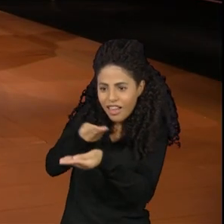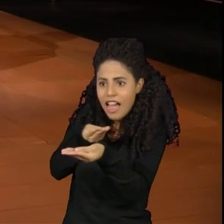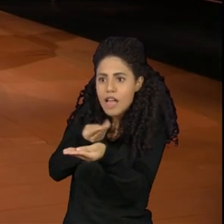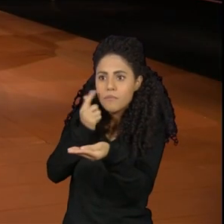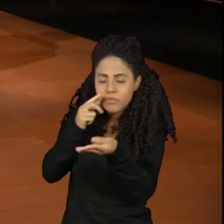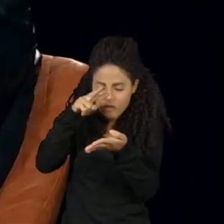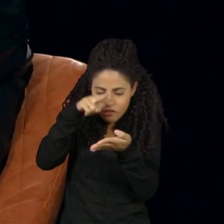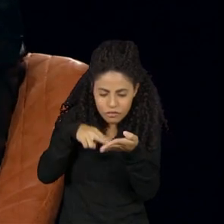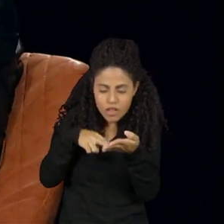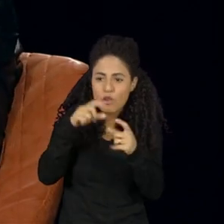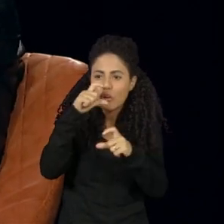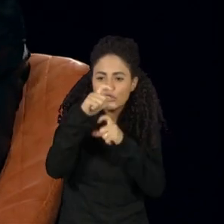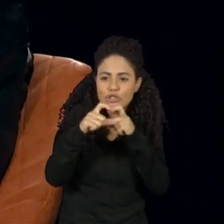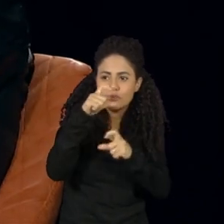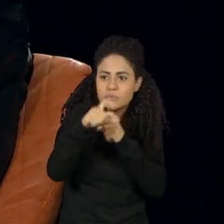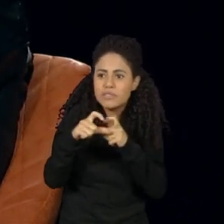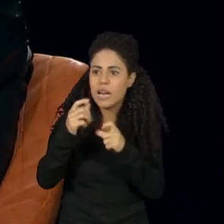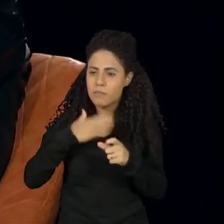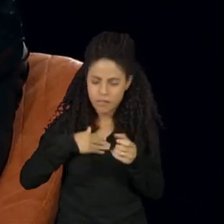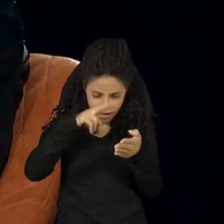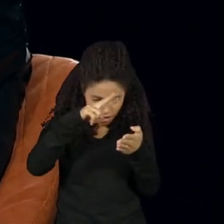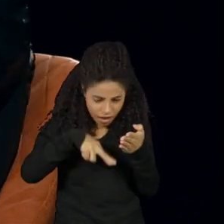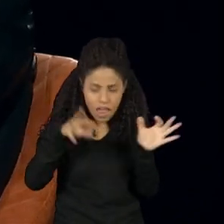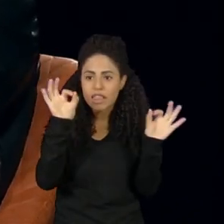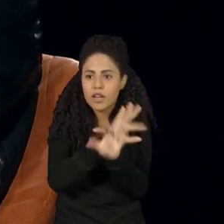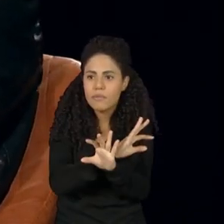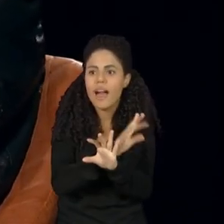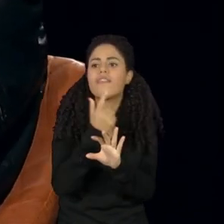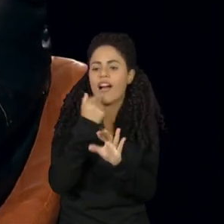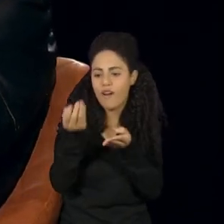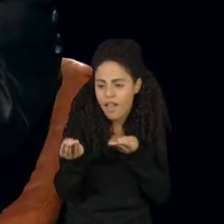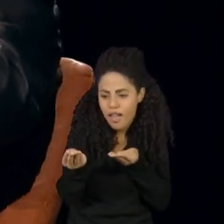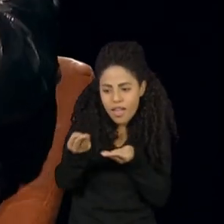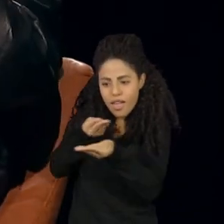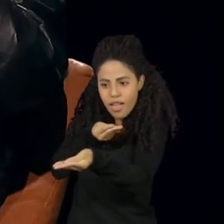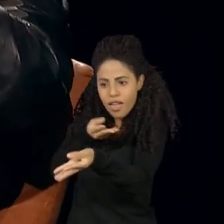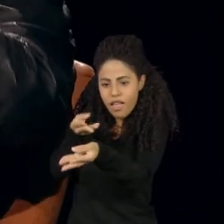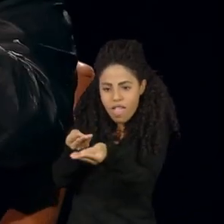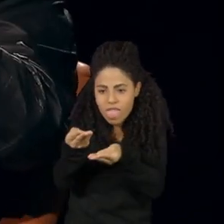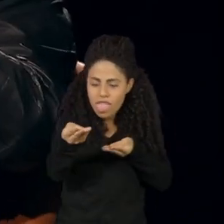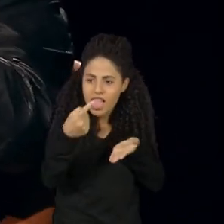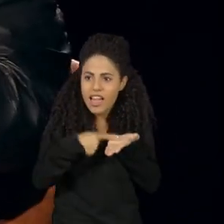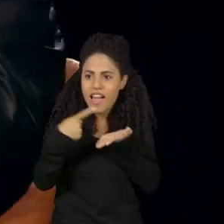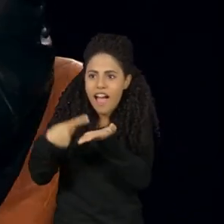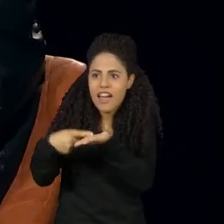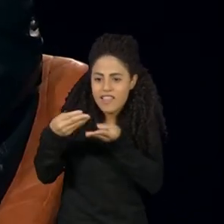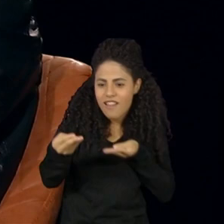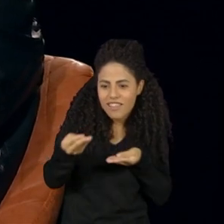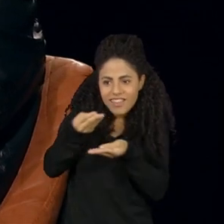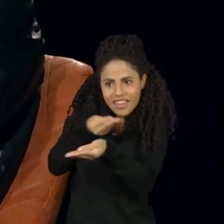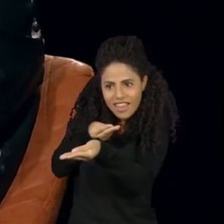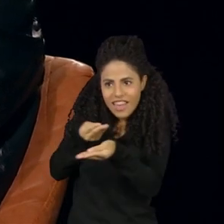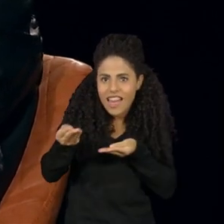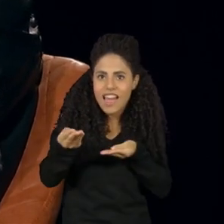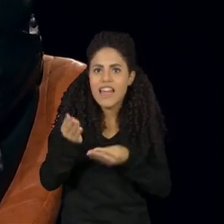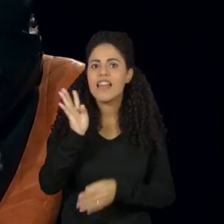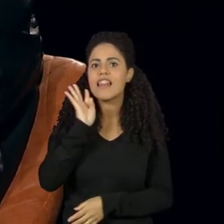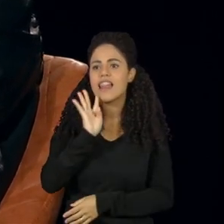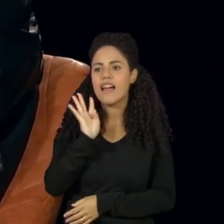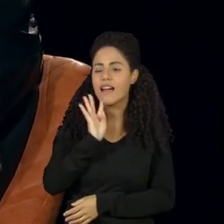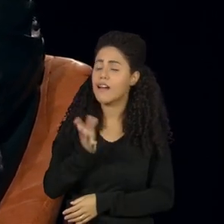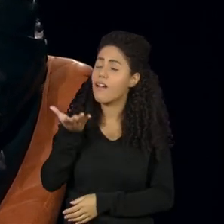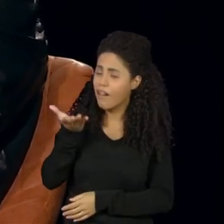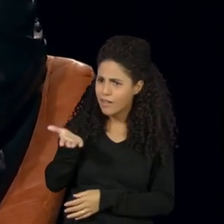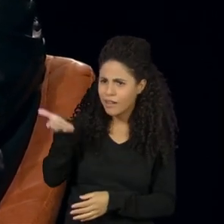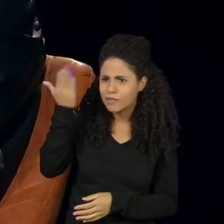um pacotinho de gibi nosso, ia na casa do amigo e negociava. Ou ele passava em casa com o pacotinho de gibi dele. Então, era muito assim. Né?